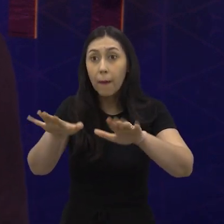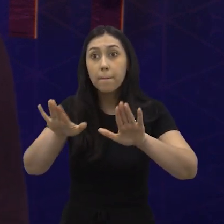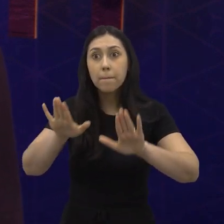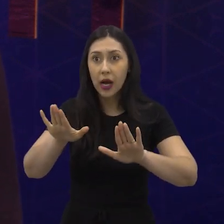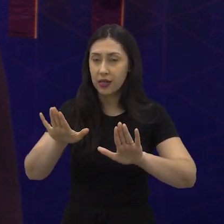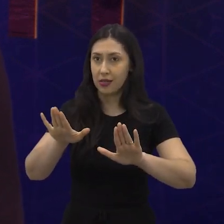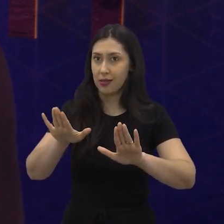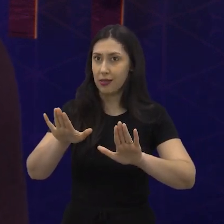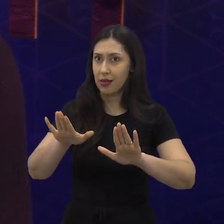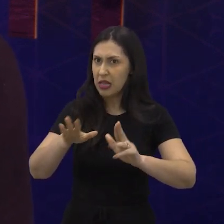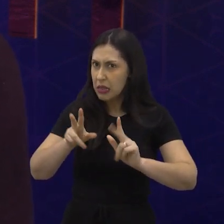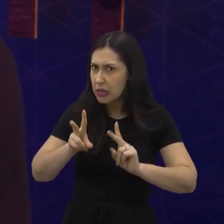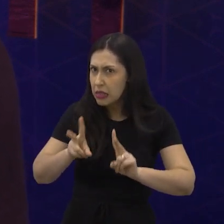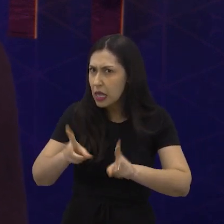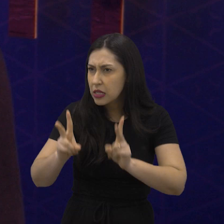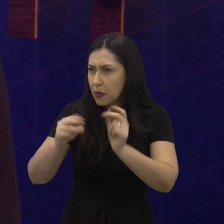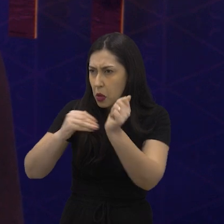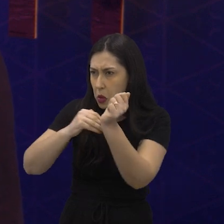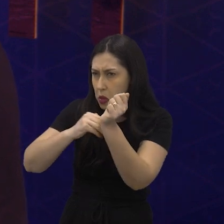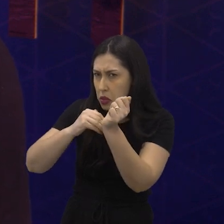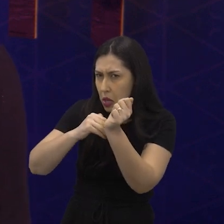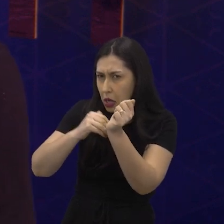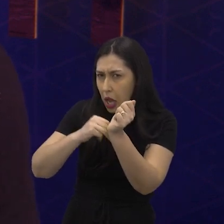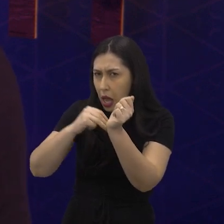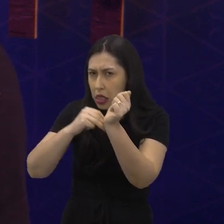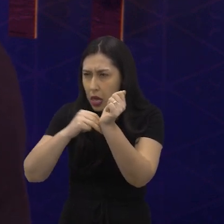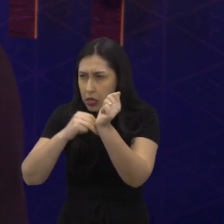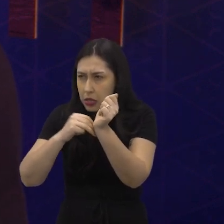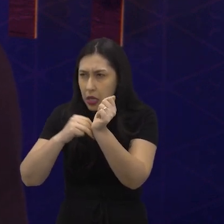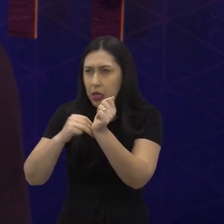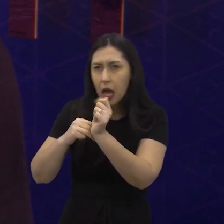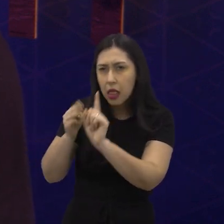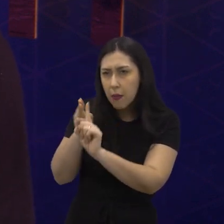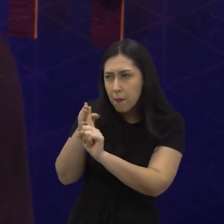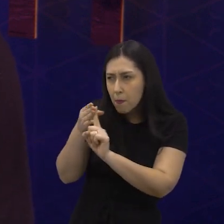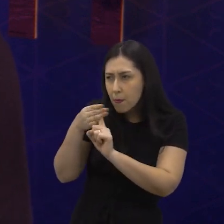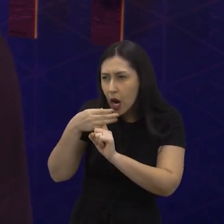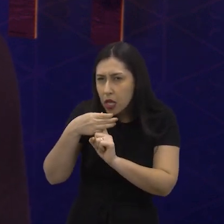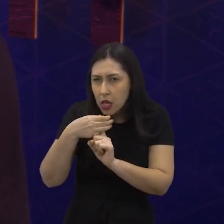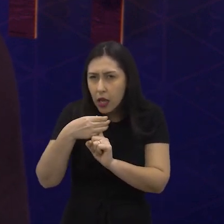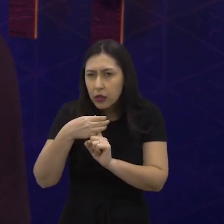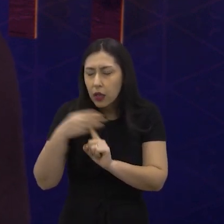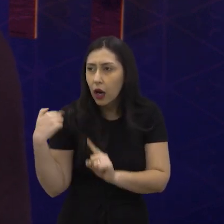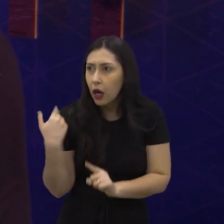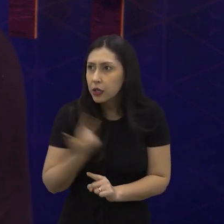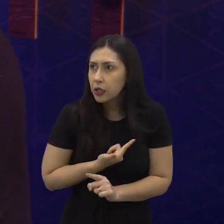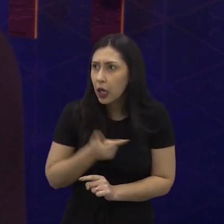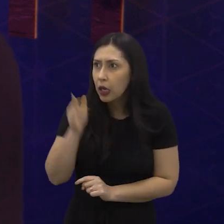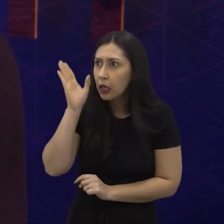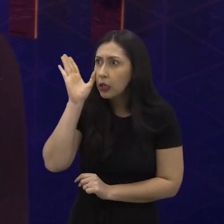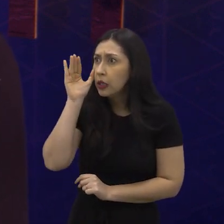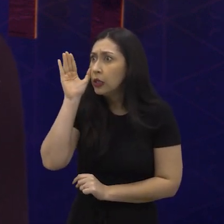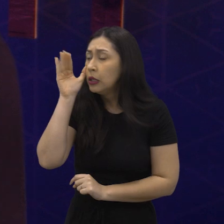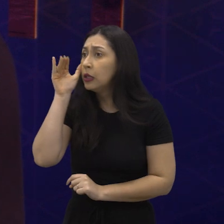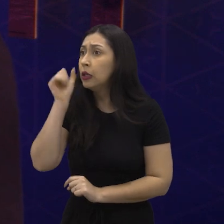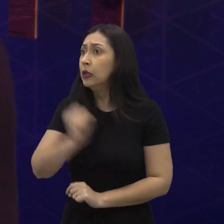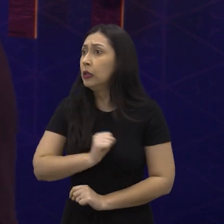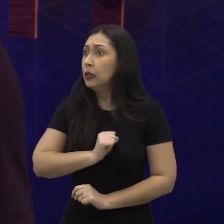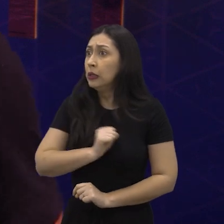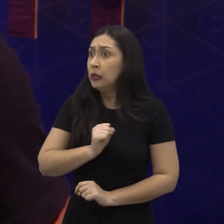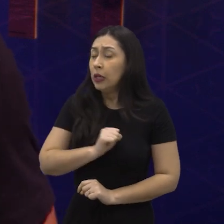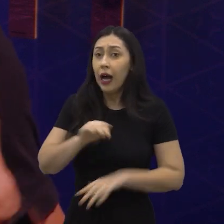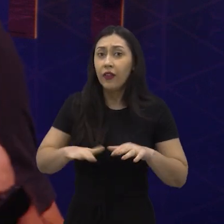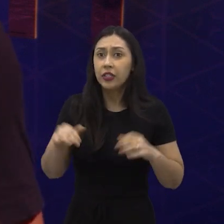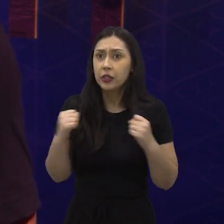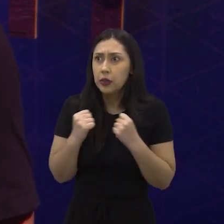segura a informação, ele não mostra um monstro logo de cara e tal, a gente vai ficando com o coração acelerado, a gente vai